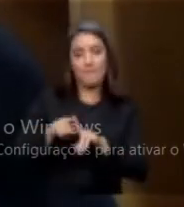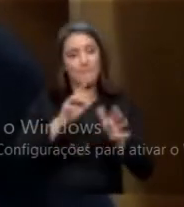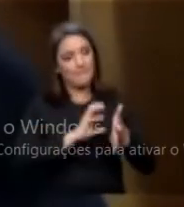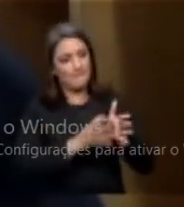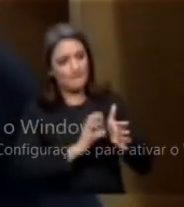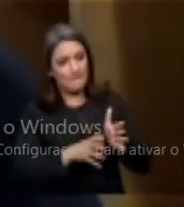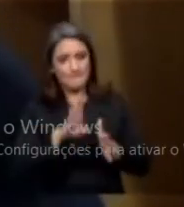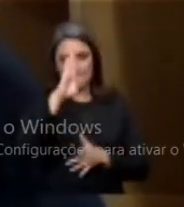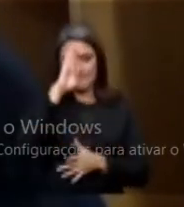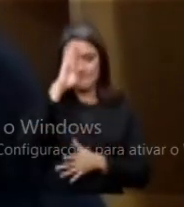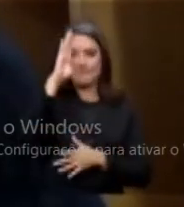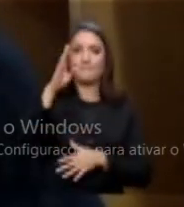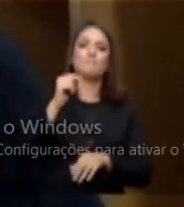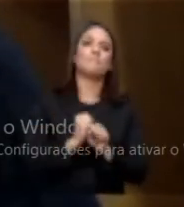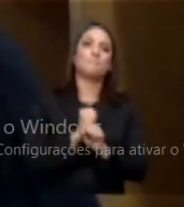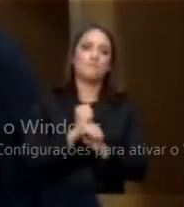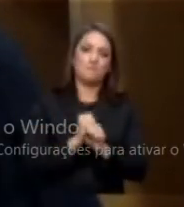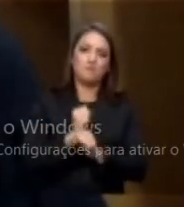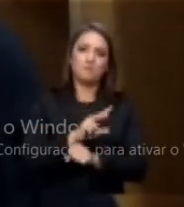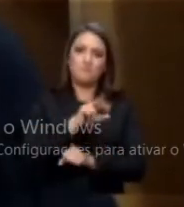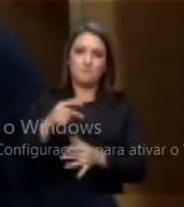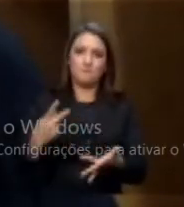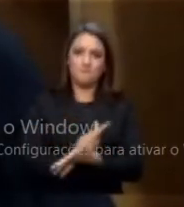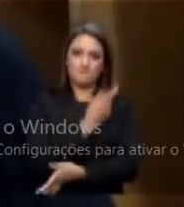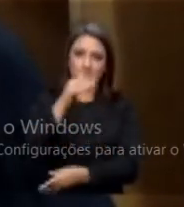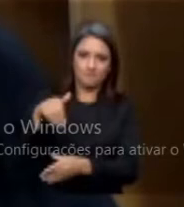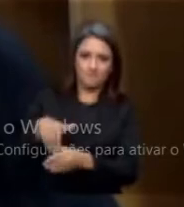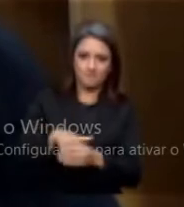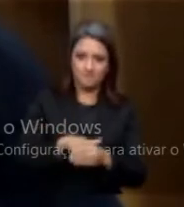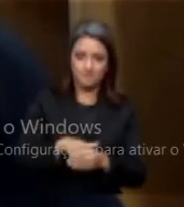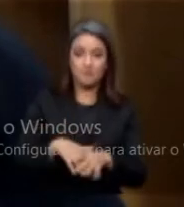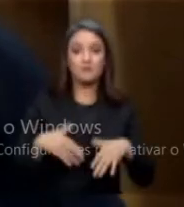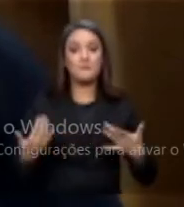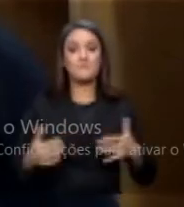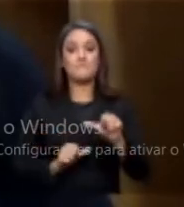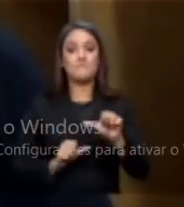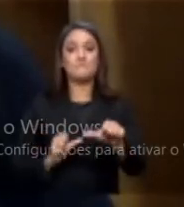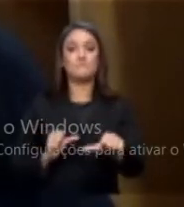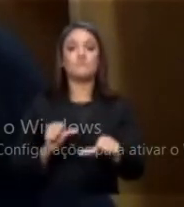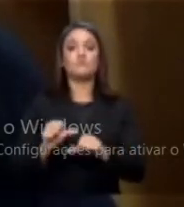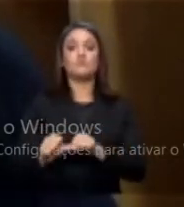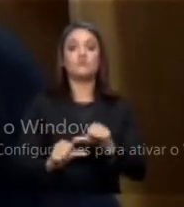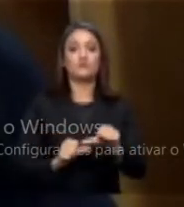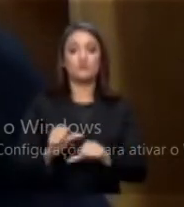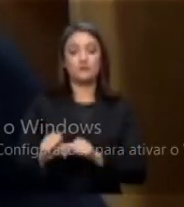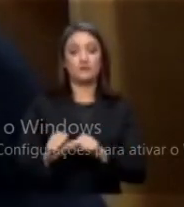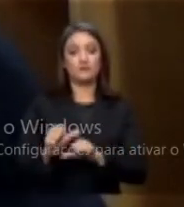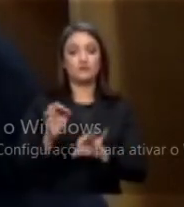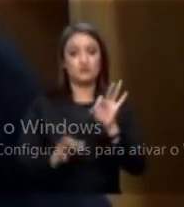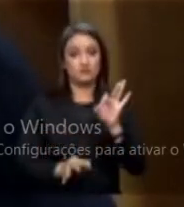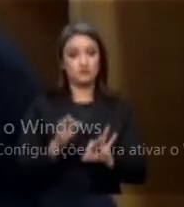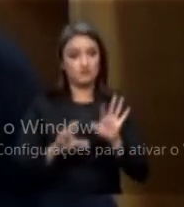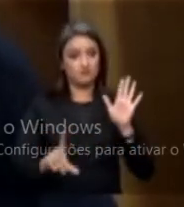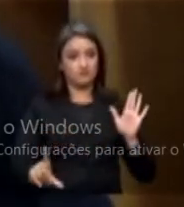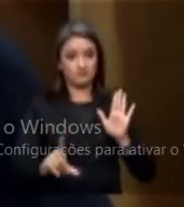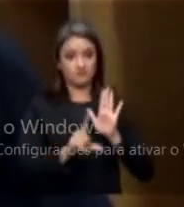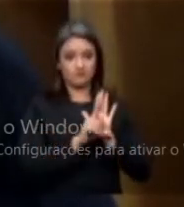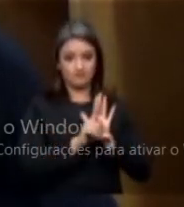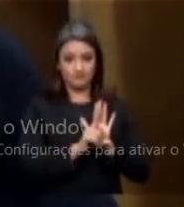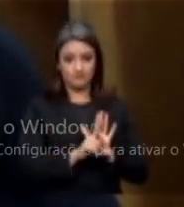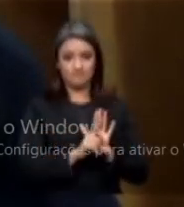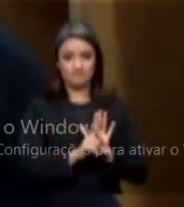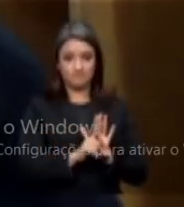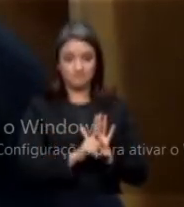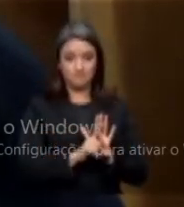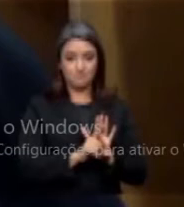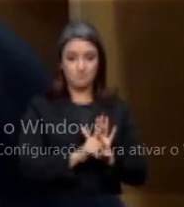partidária, especialmente em anos eleitorais. Ou seja, uma mudança judicial da legislação